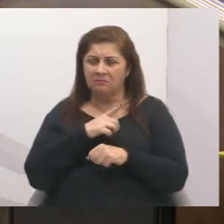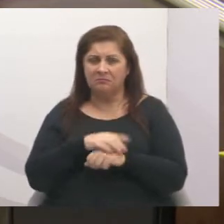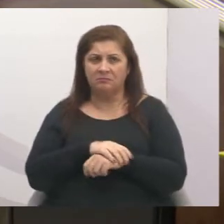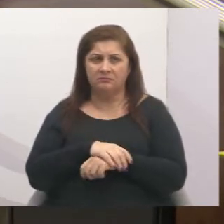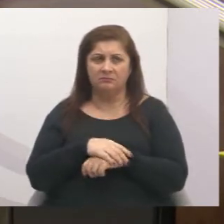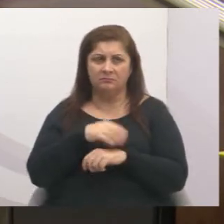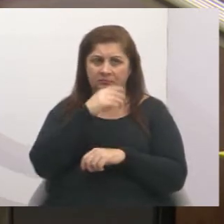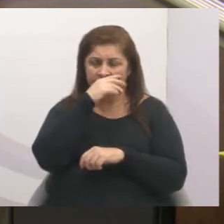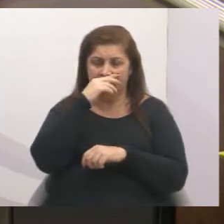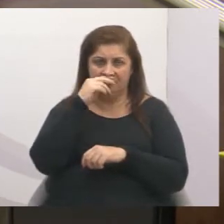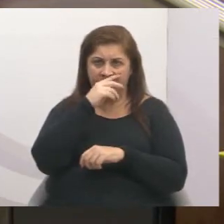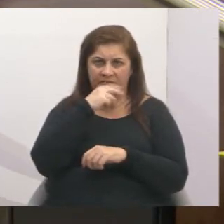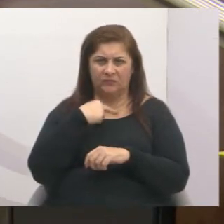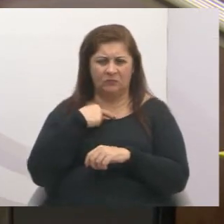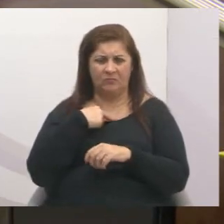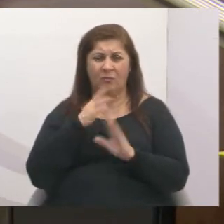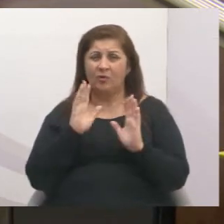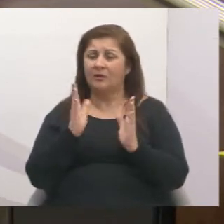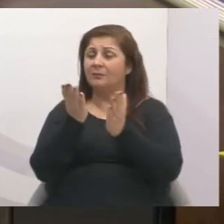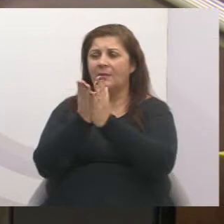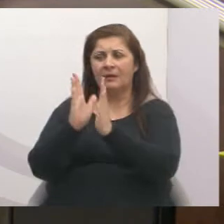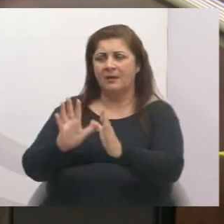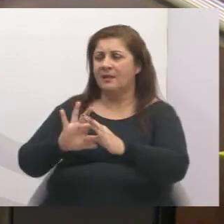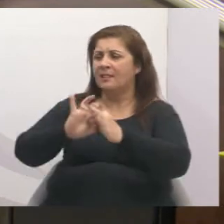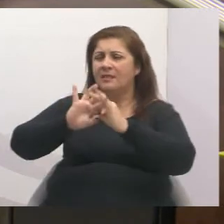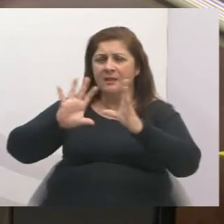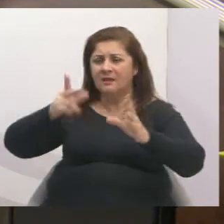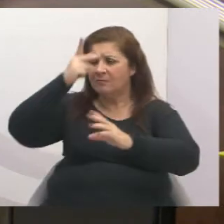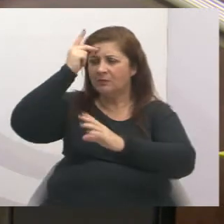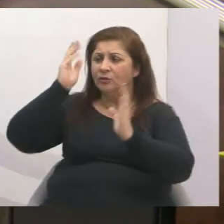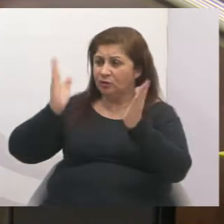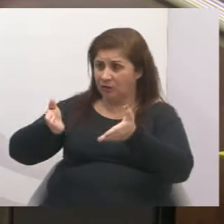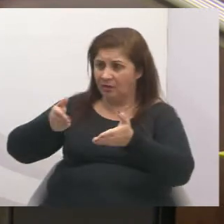Será que não daria para abrir mão desse desconto,